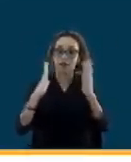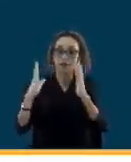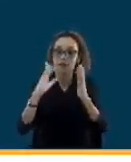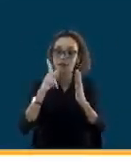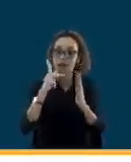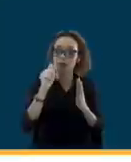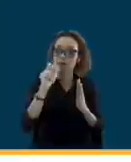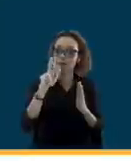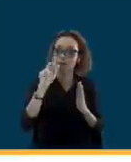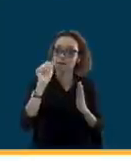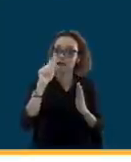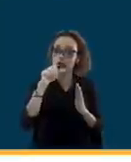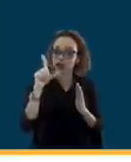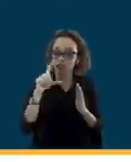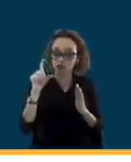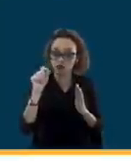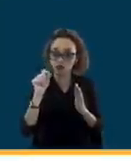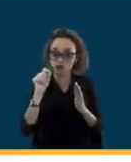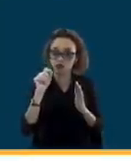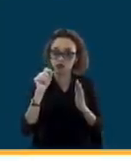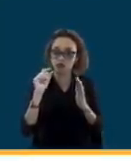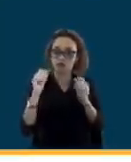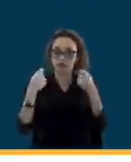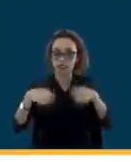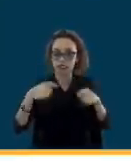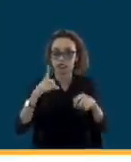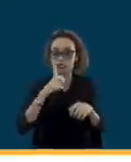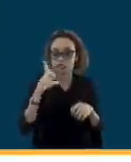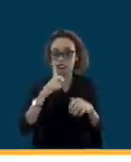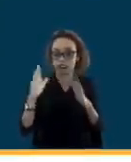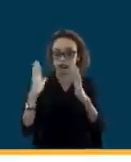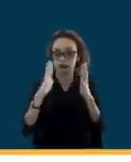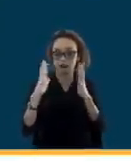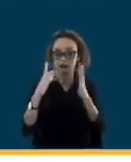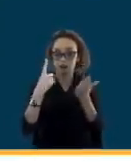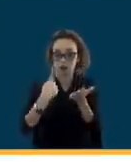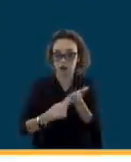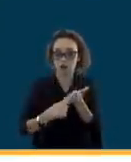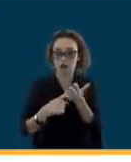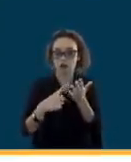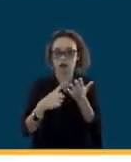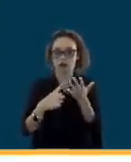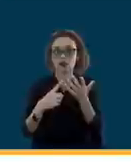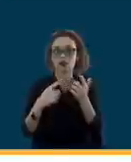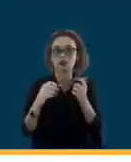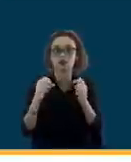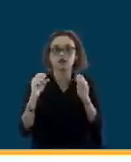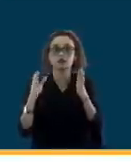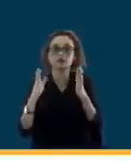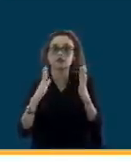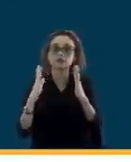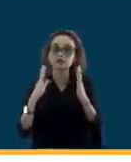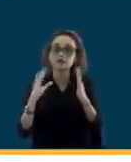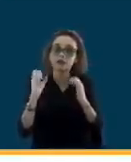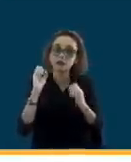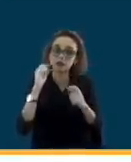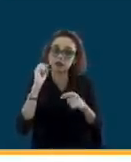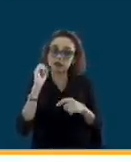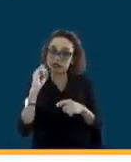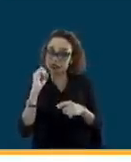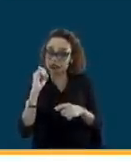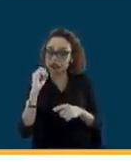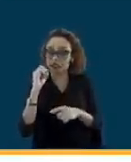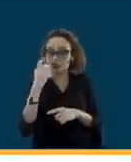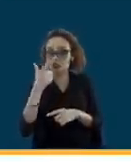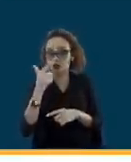o recurso ele é finito, né? É muito dinheiro, mas ele pode desaparecer aí, se não tiver também